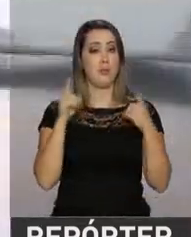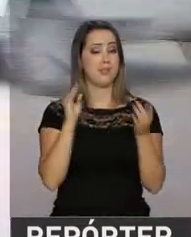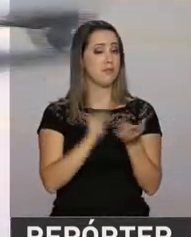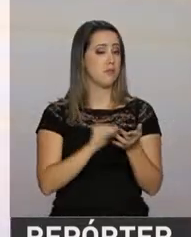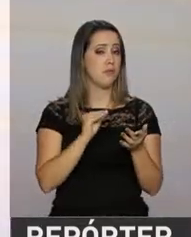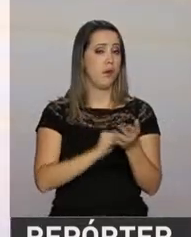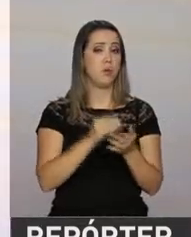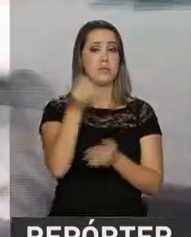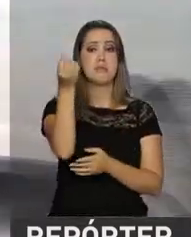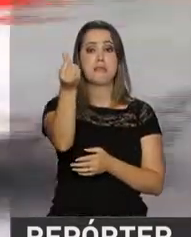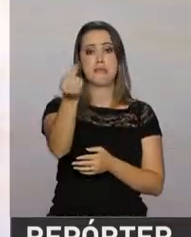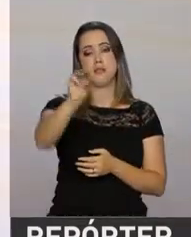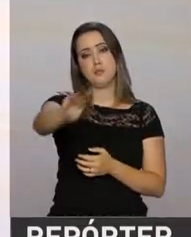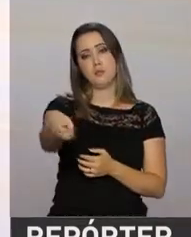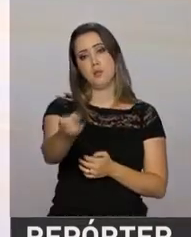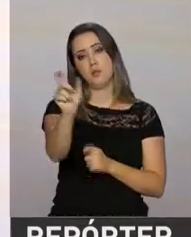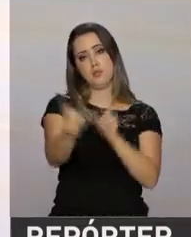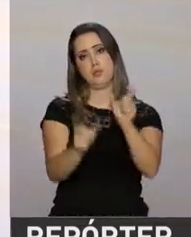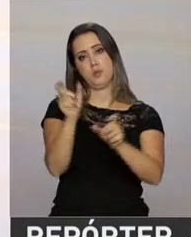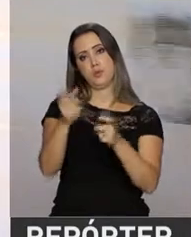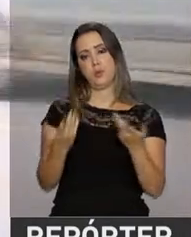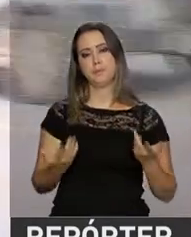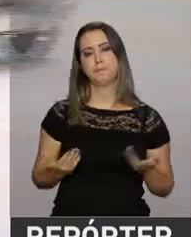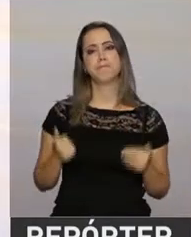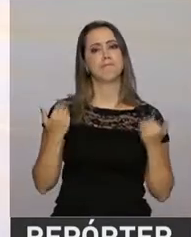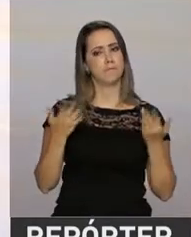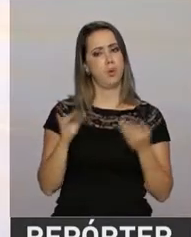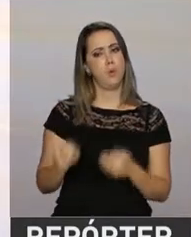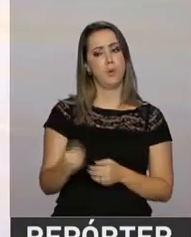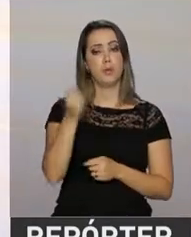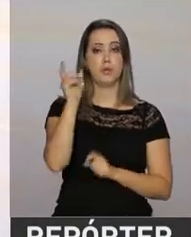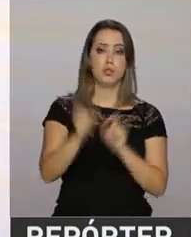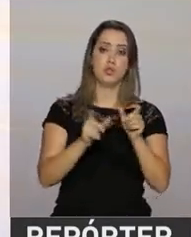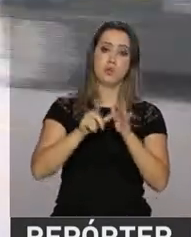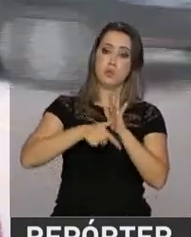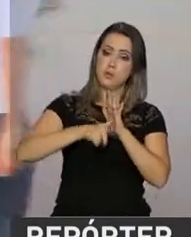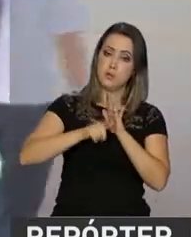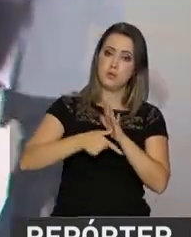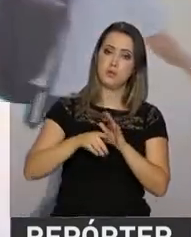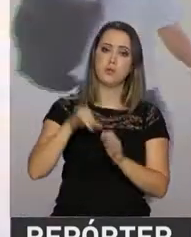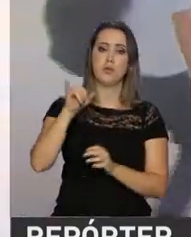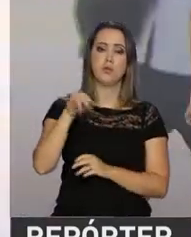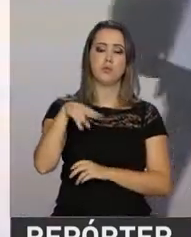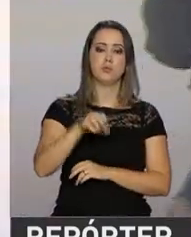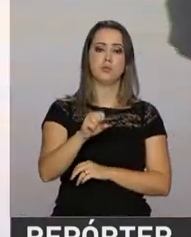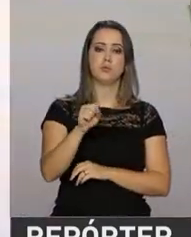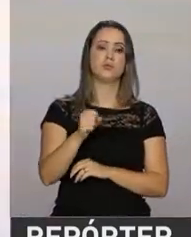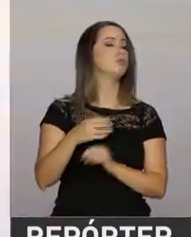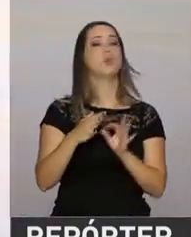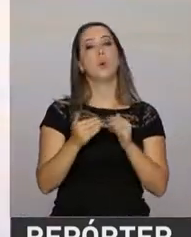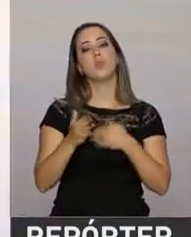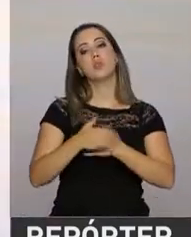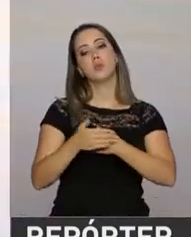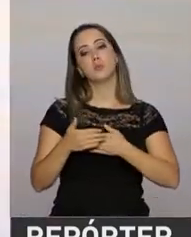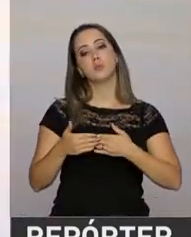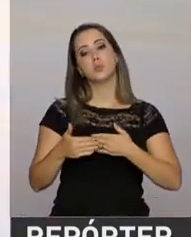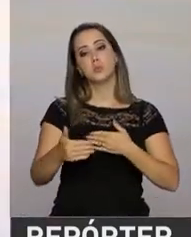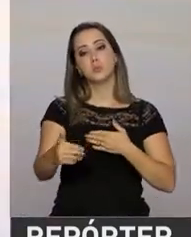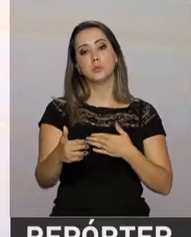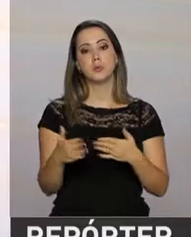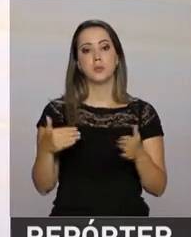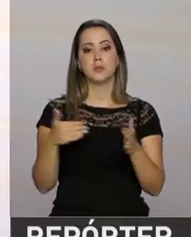cerca de seis milhões de pessoas e para dar uma chance aos atrasados do inss com prazo que agora